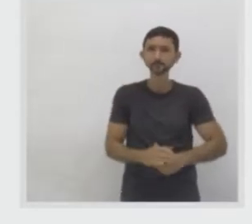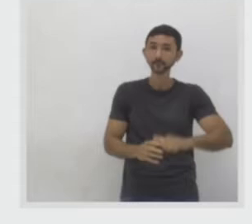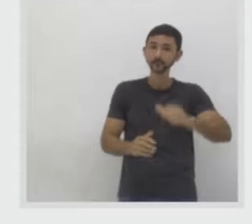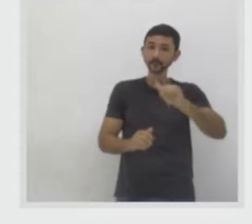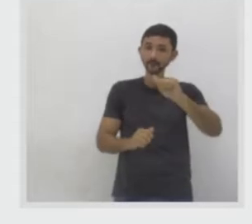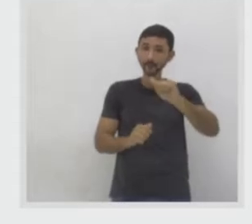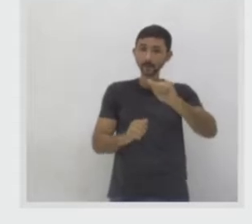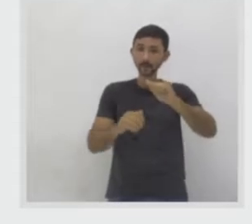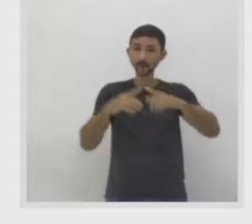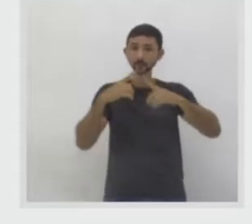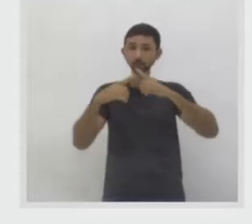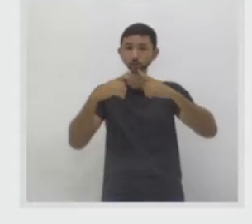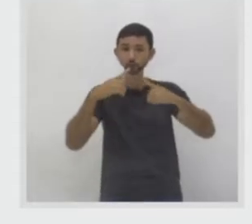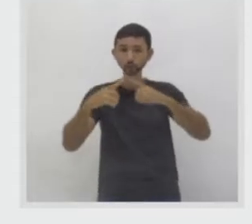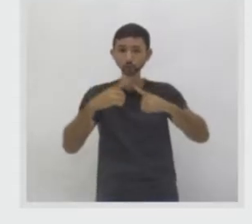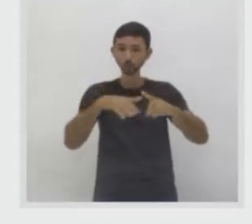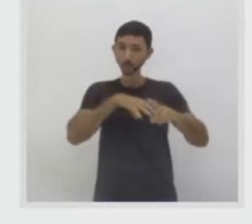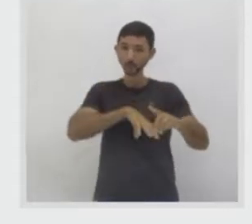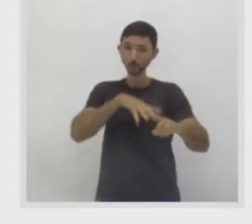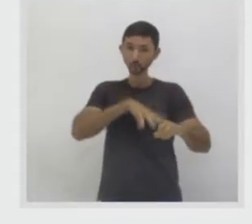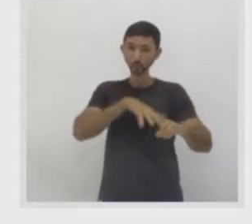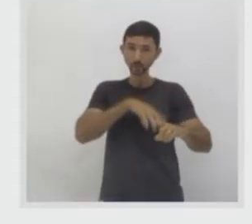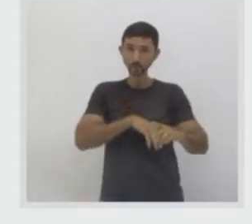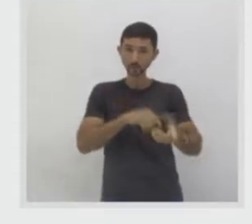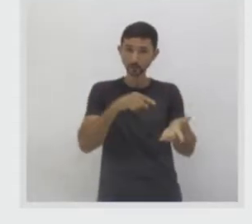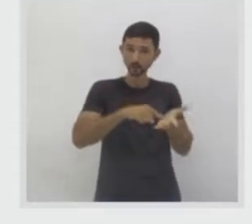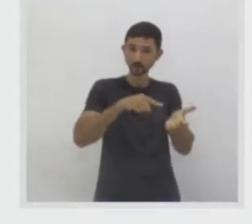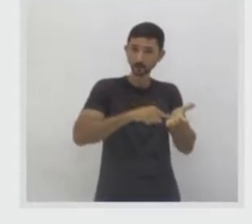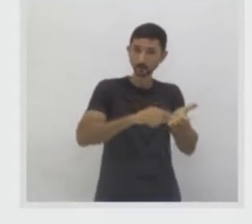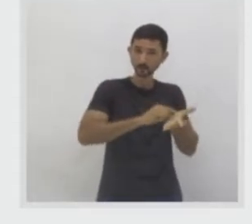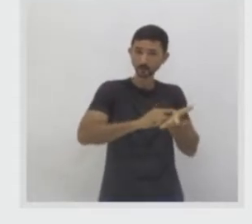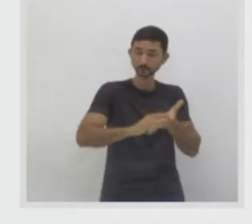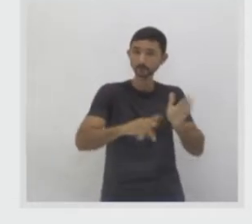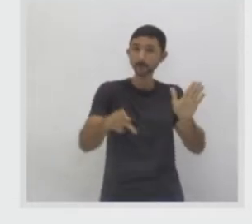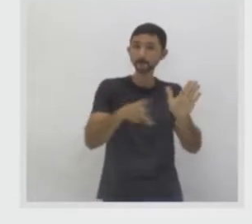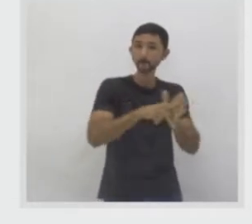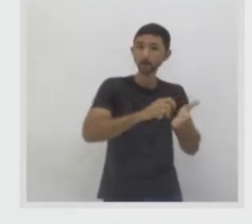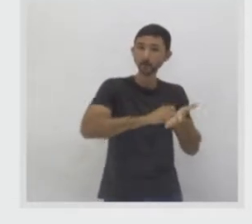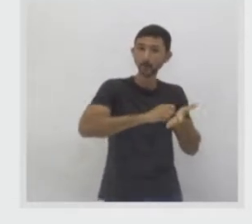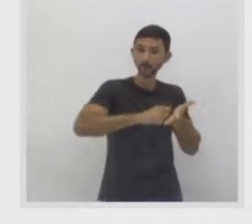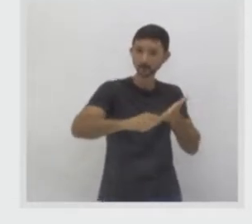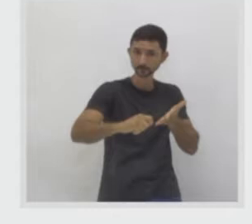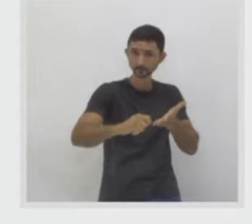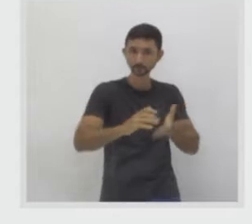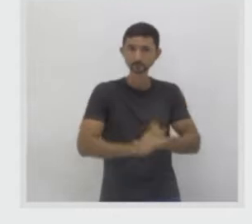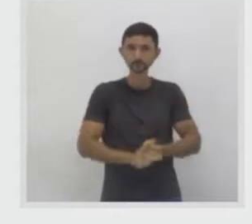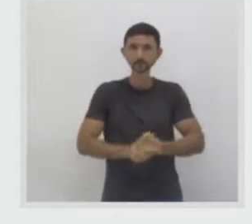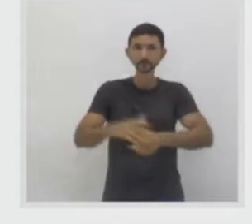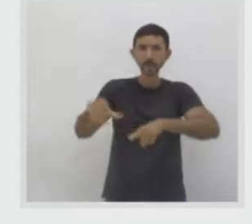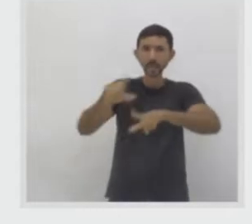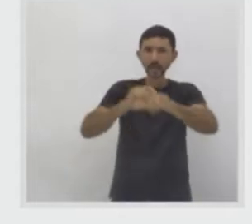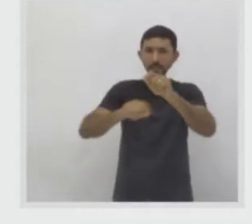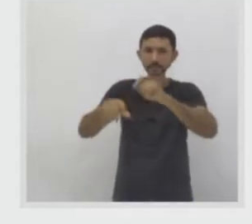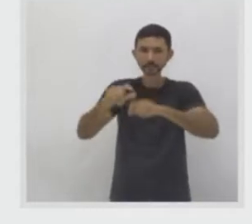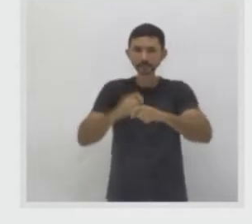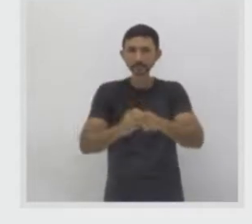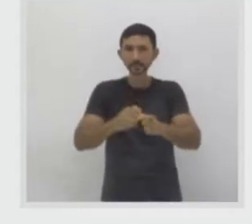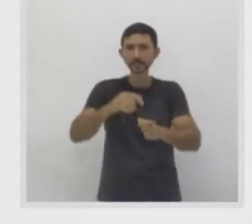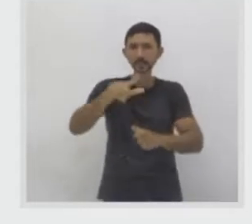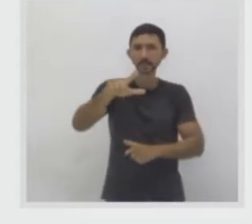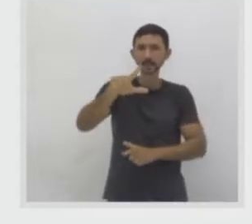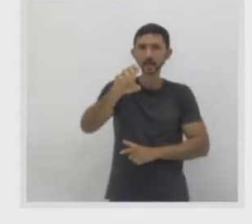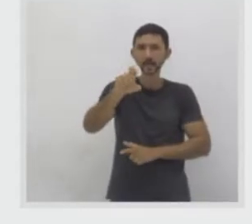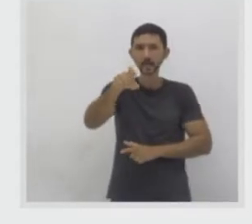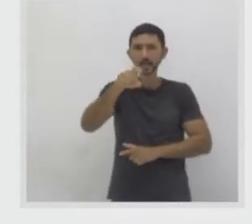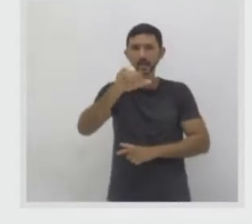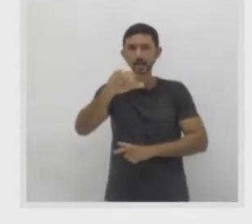portuguesa, registro padrão próprio da língua escrita, seleção lexical. Léxico